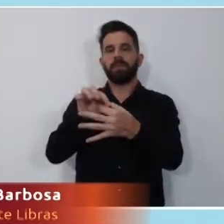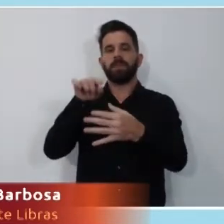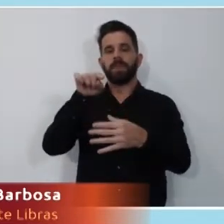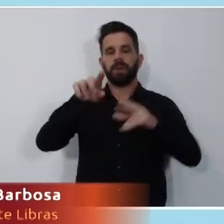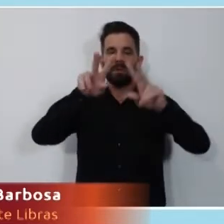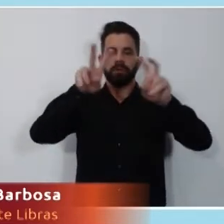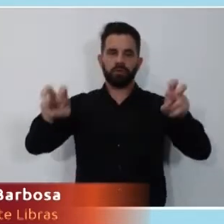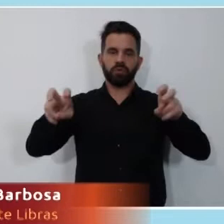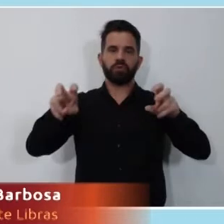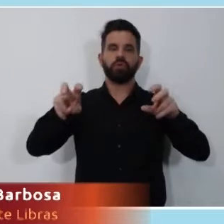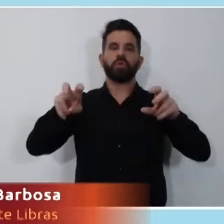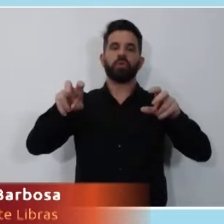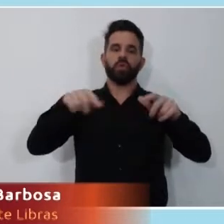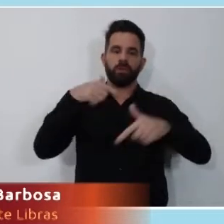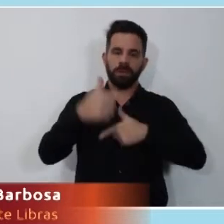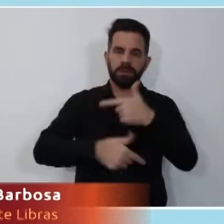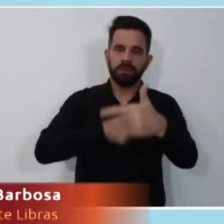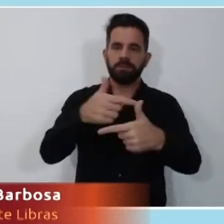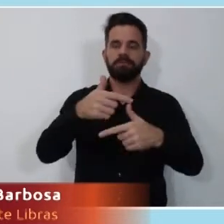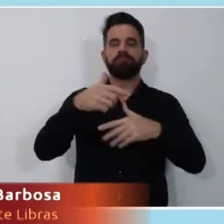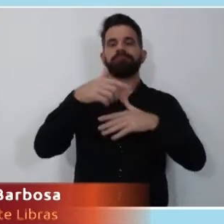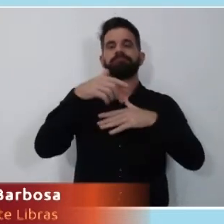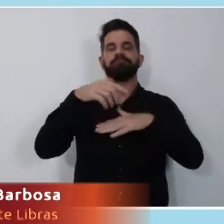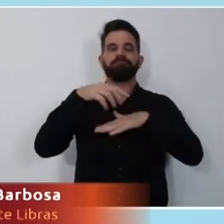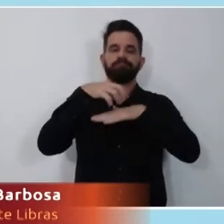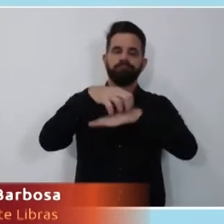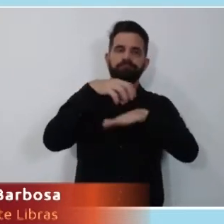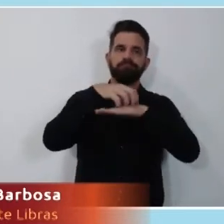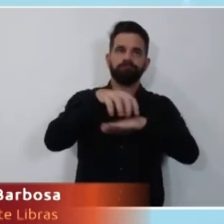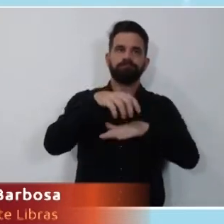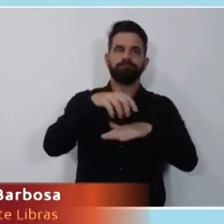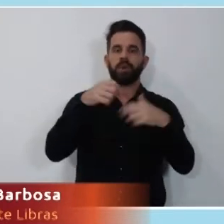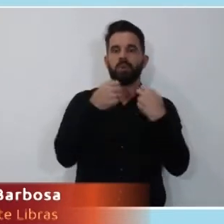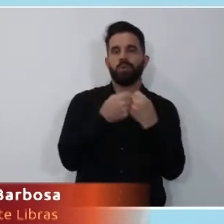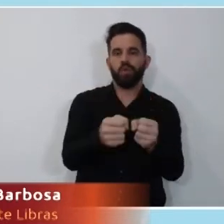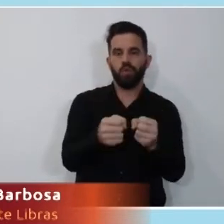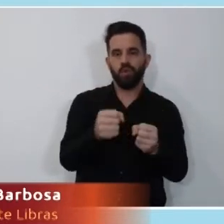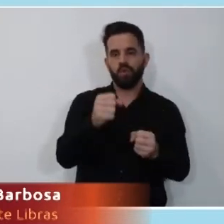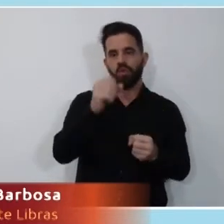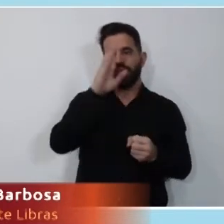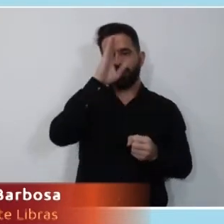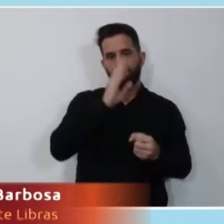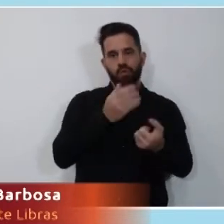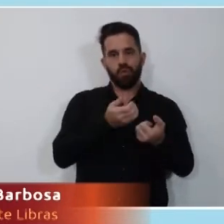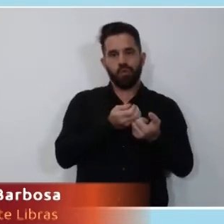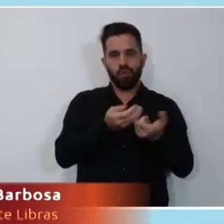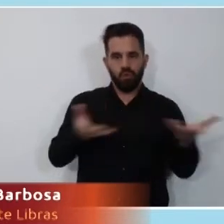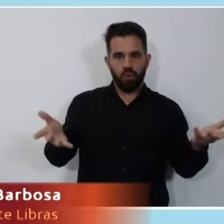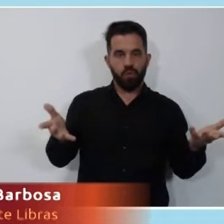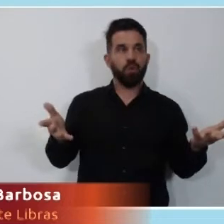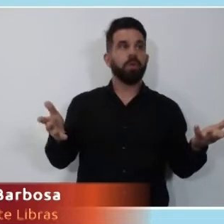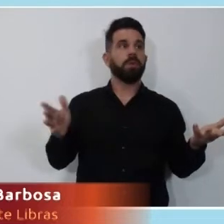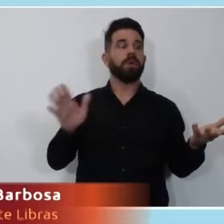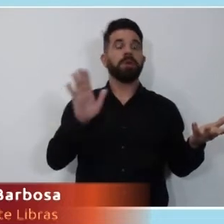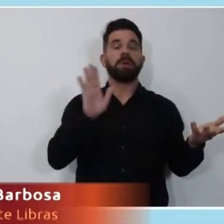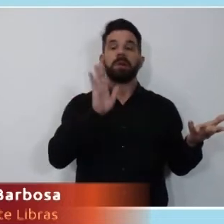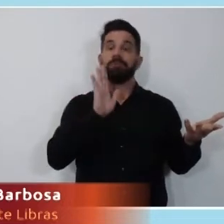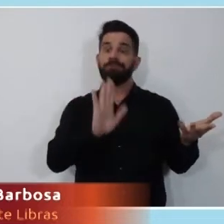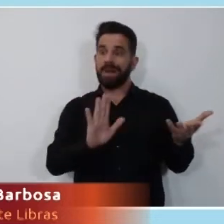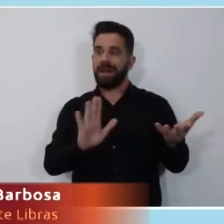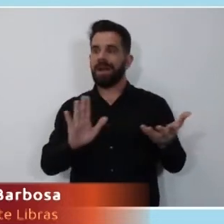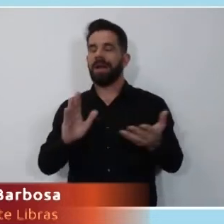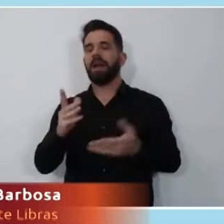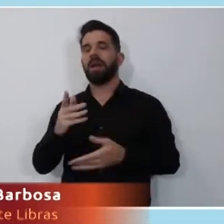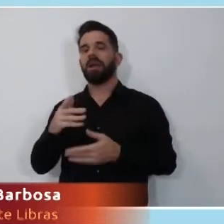demanda que já vinha acontecendo, mesmo antes da pandemia. Com a pandemia isso explodiu, se agravou, mas o transporte público